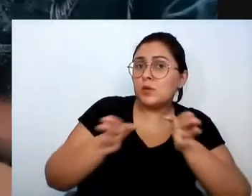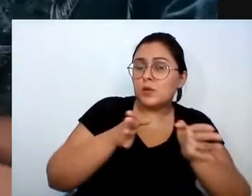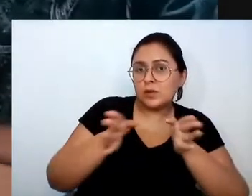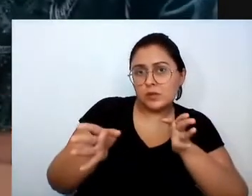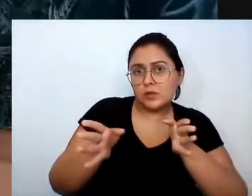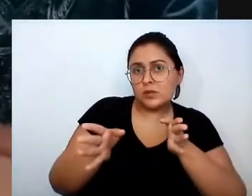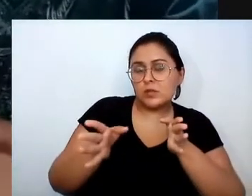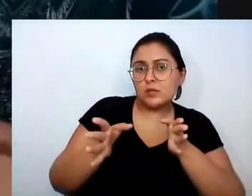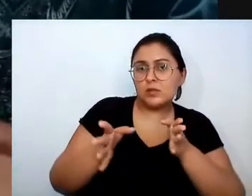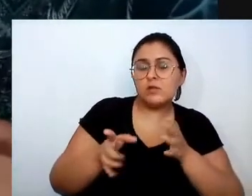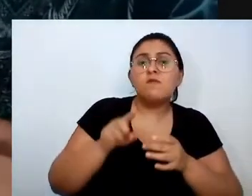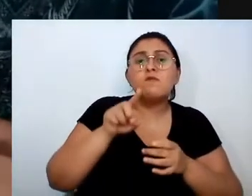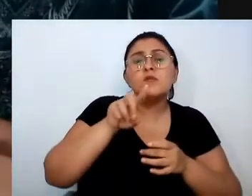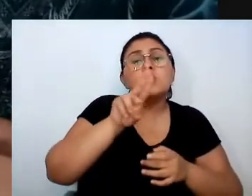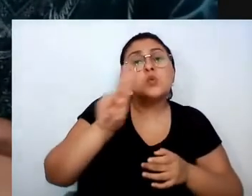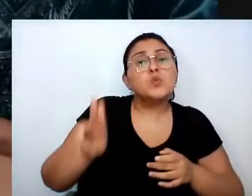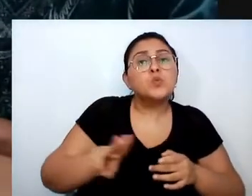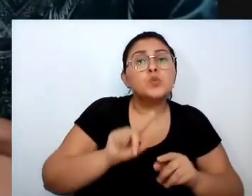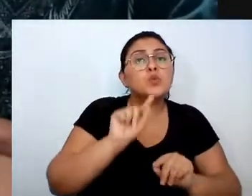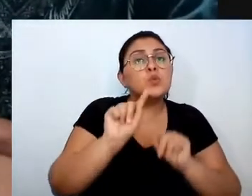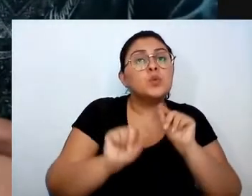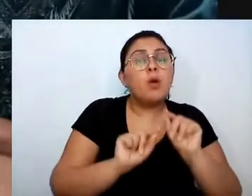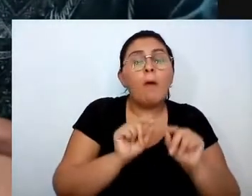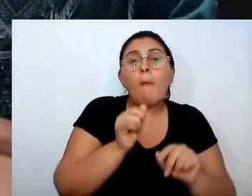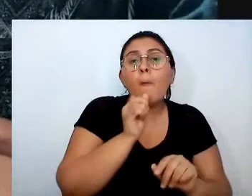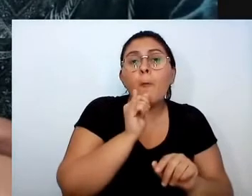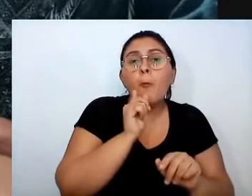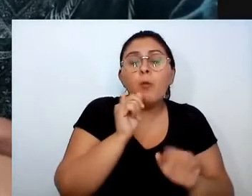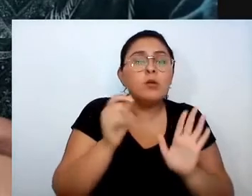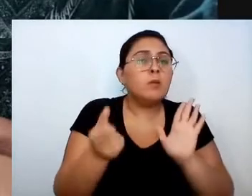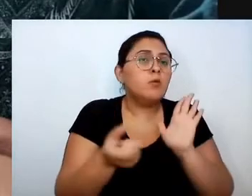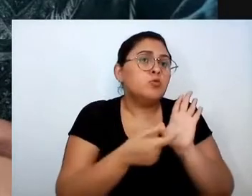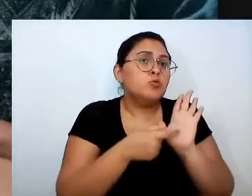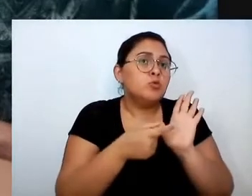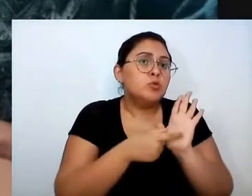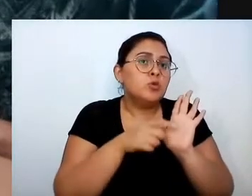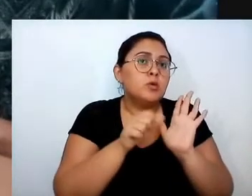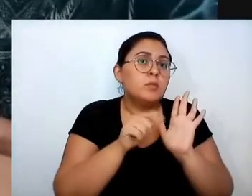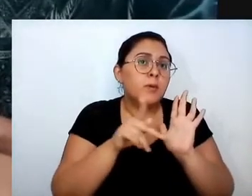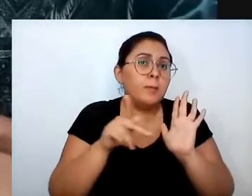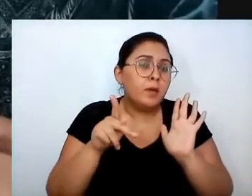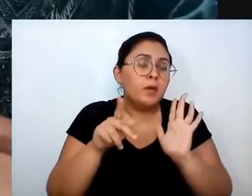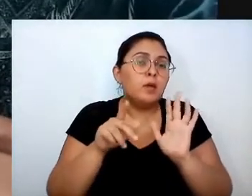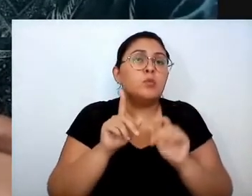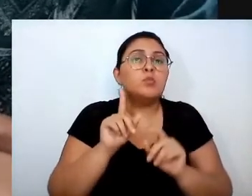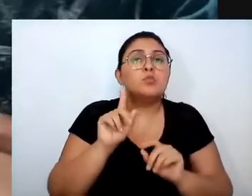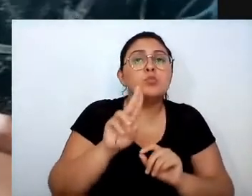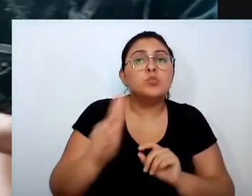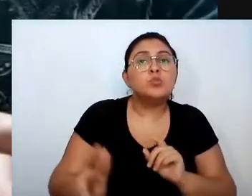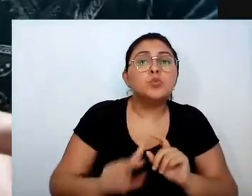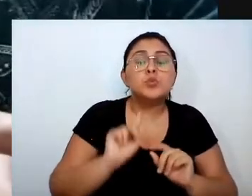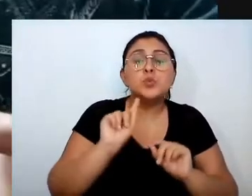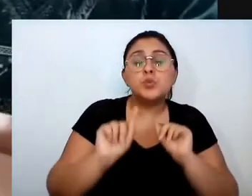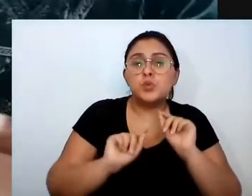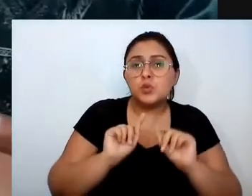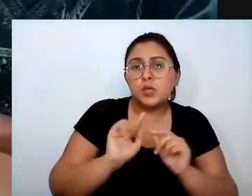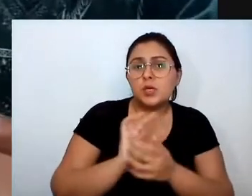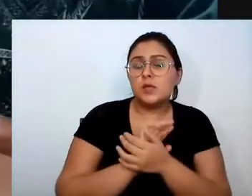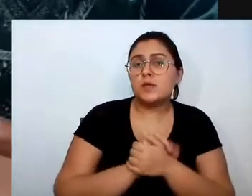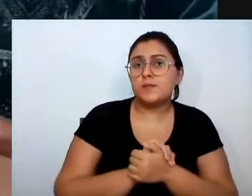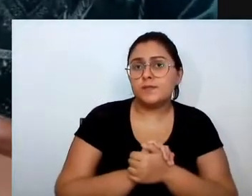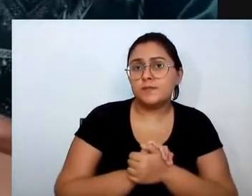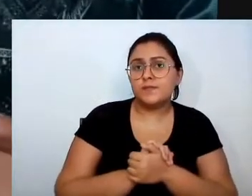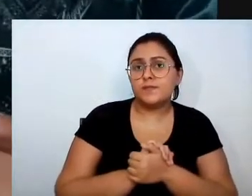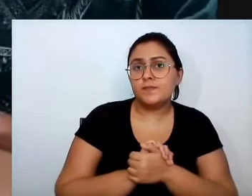ensaios, quais são os softwares que você, né, que mais vem dando suporte na tua rotina, né, de estudos e de